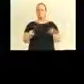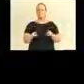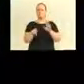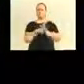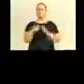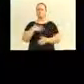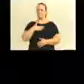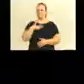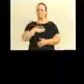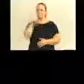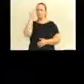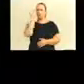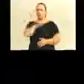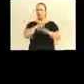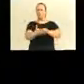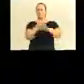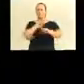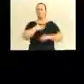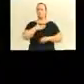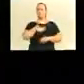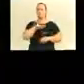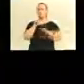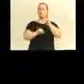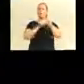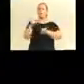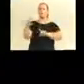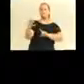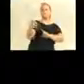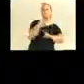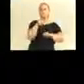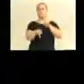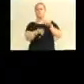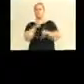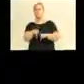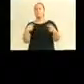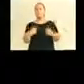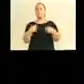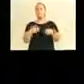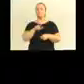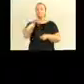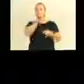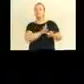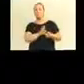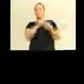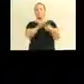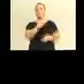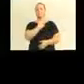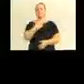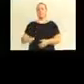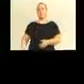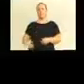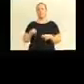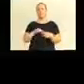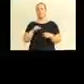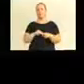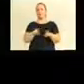as demandas da nossa população, da nossa cidade ao gabinete, e nós podemos apresentar ao governo municipal para fazer as abordagens e os